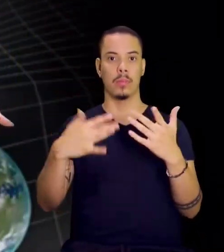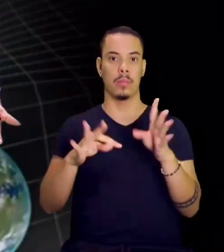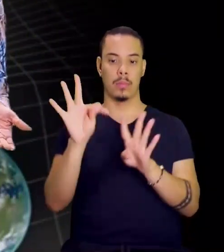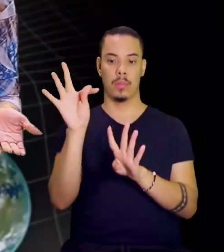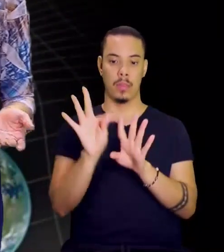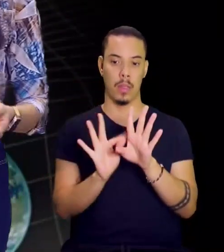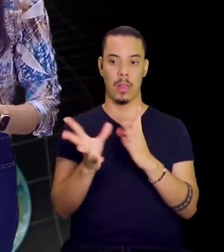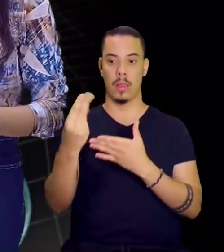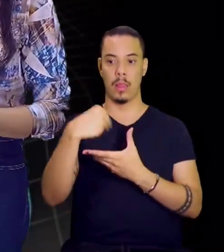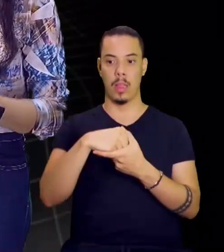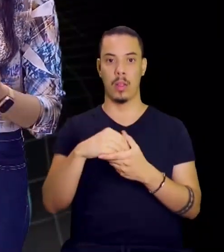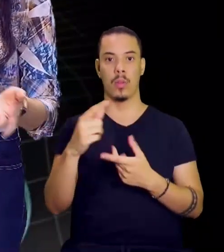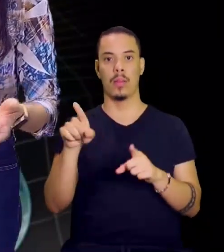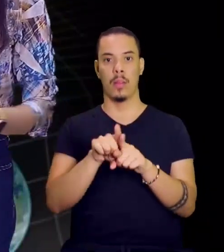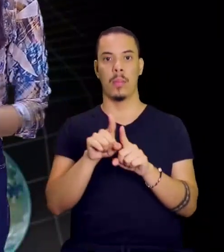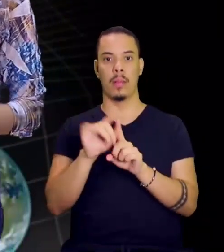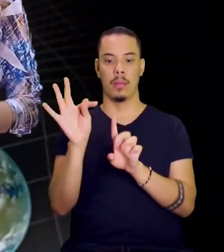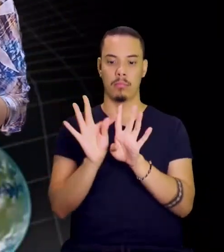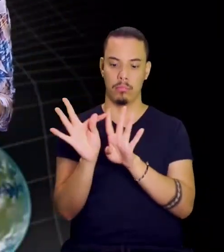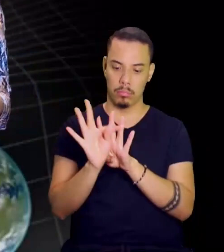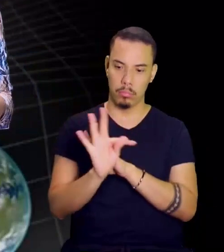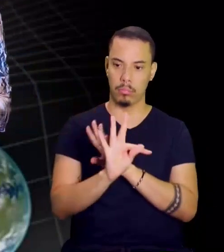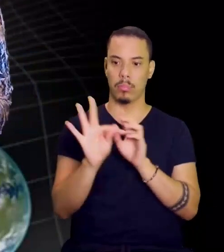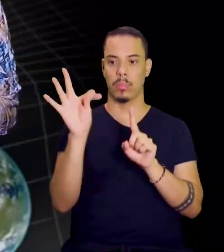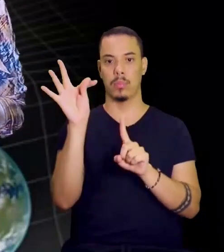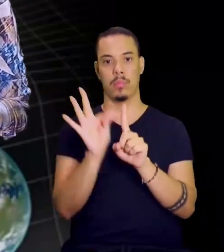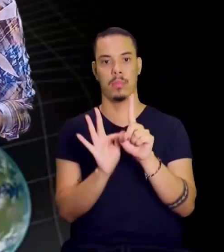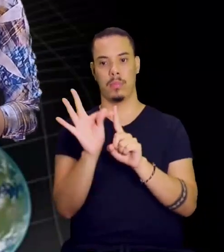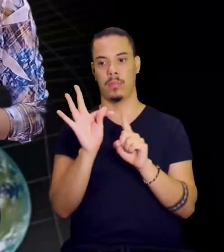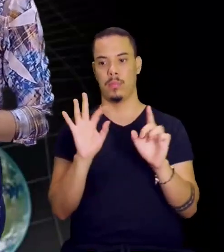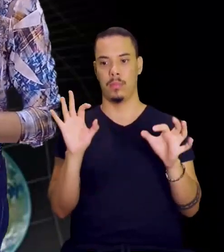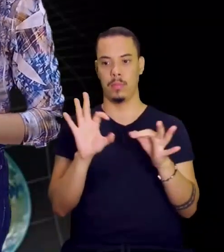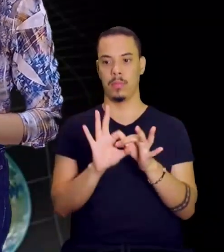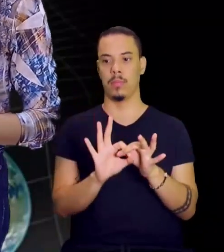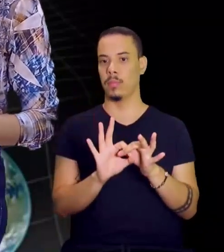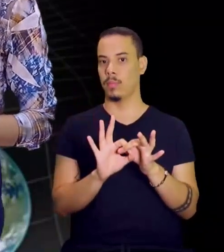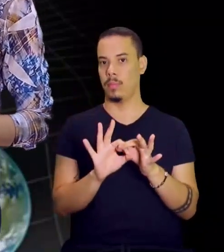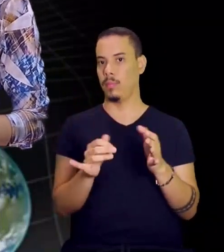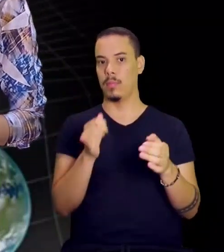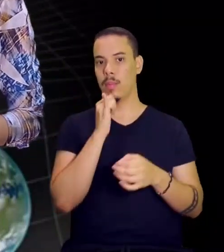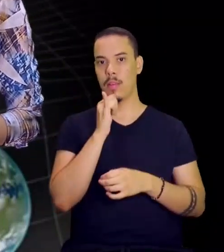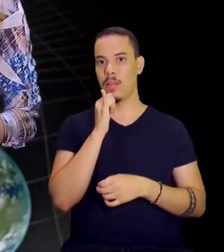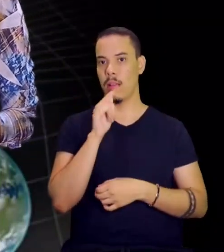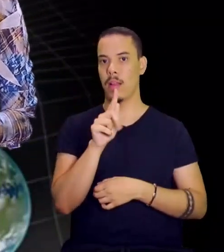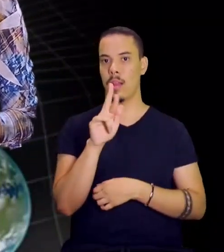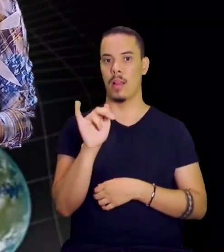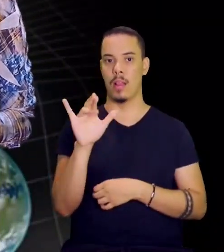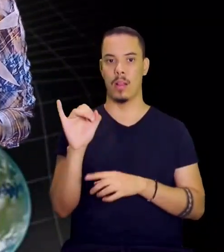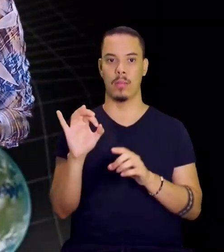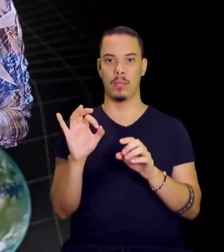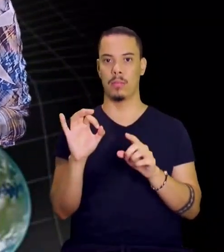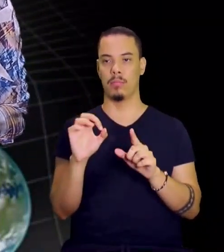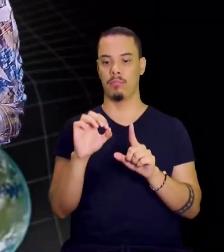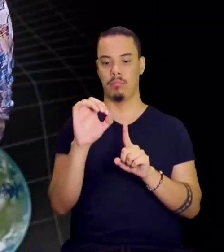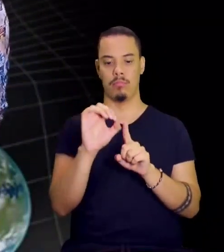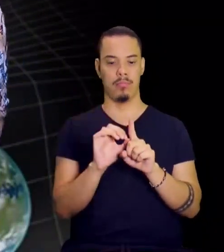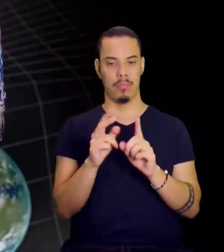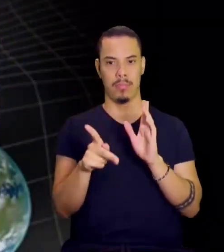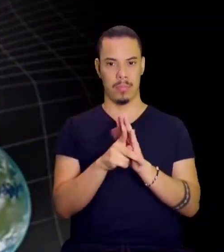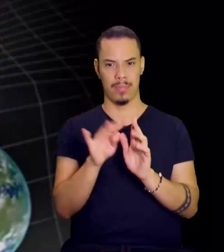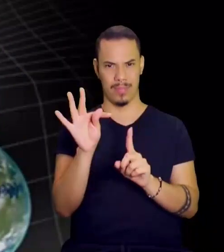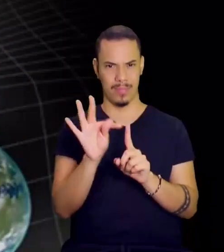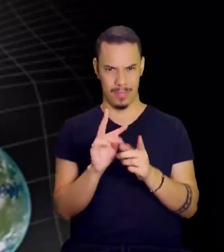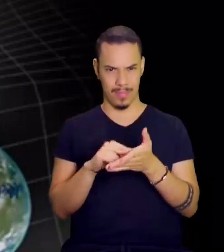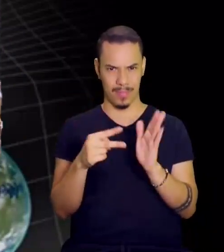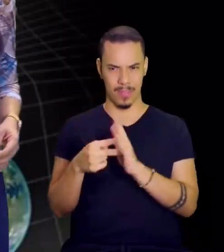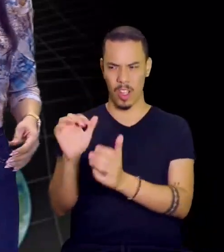temperatura, né? Então, é importante as unidades associar. de medida. Se não falar graus Celsius, você está achando que está falando de jogo de futebol, né? Não